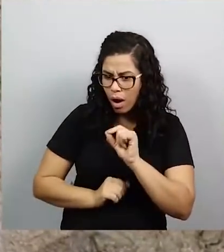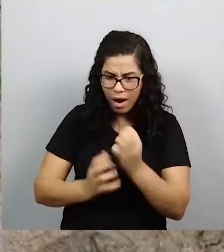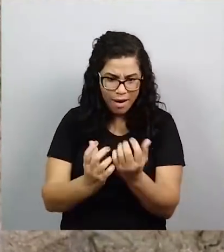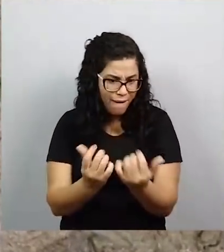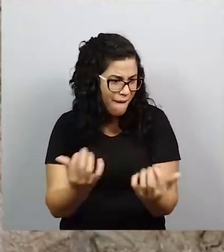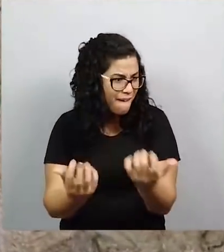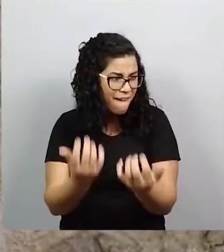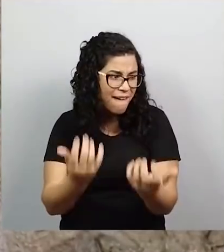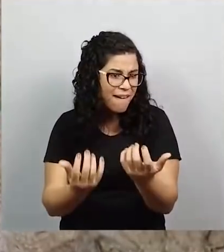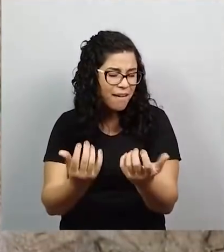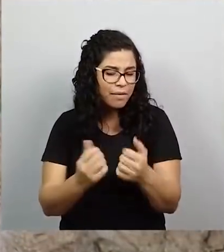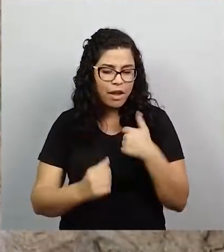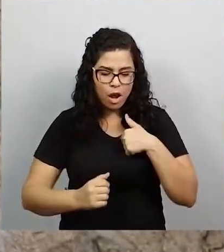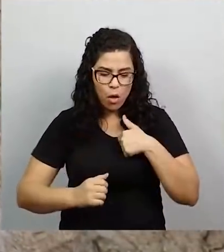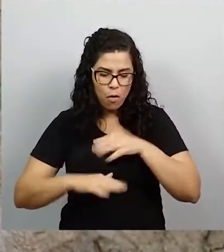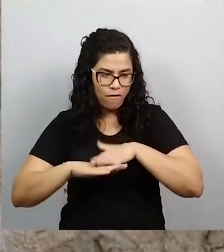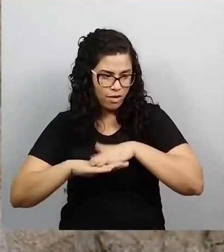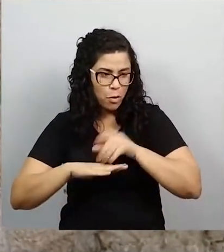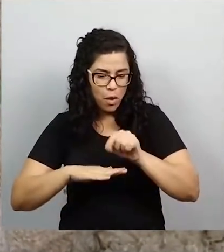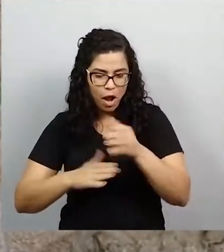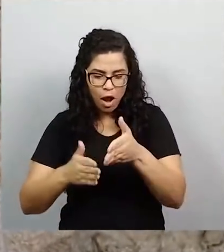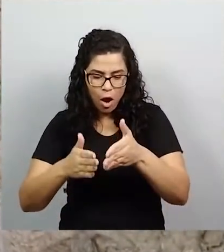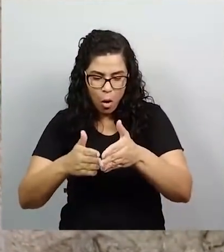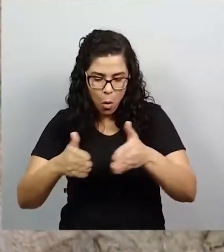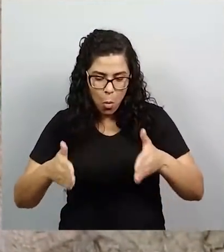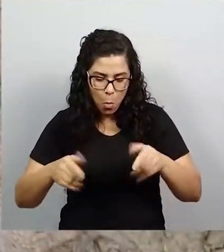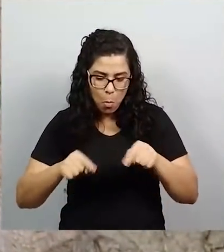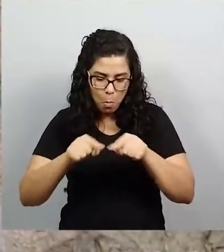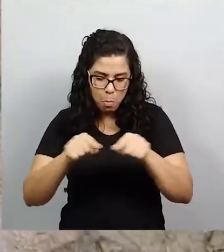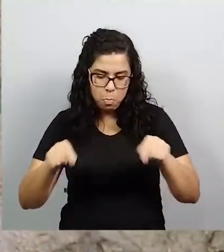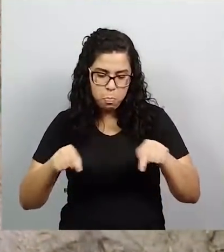legal! Deixa eu cortar um pedaço.